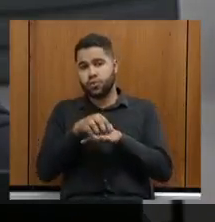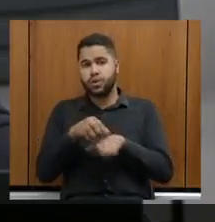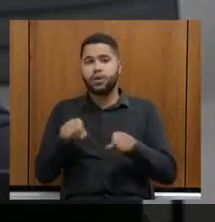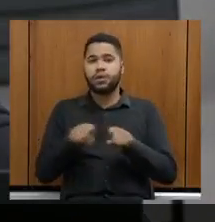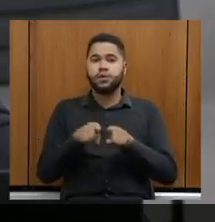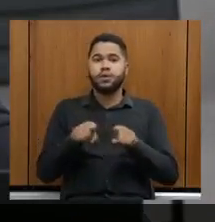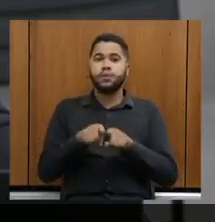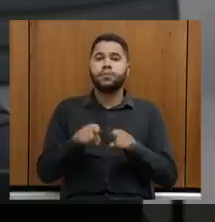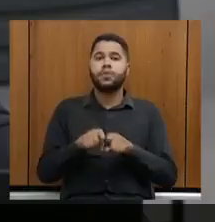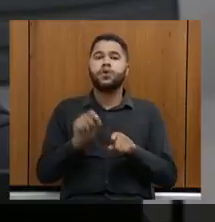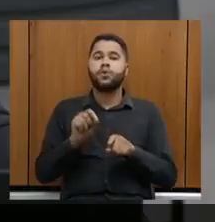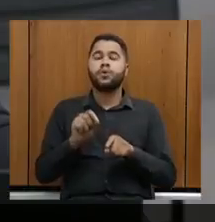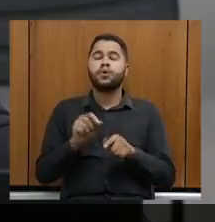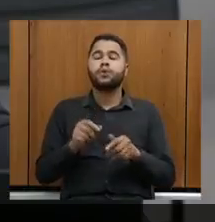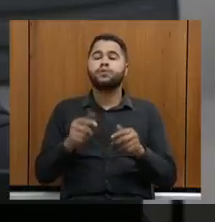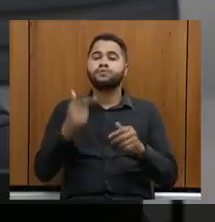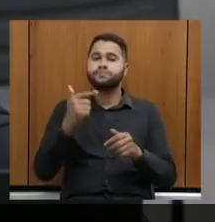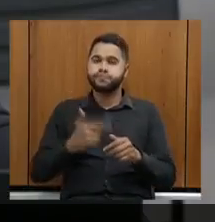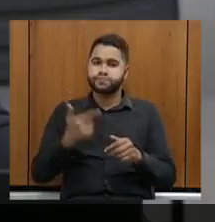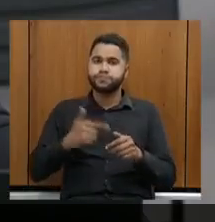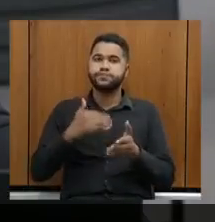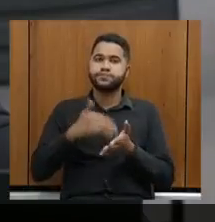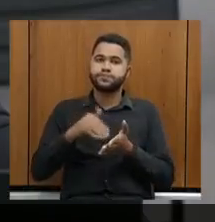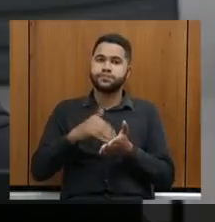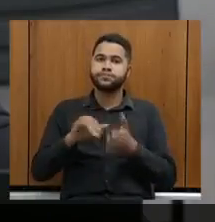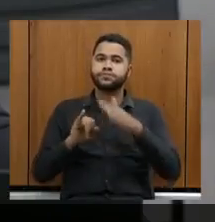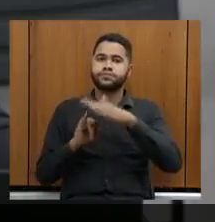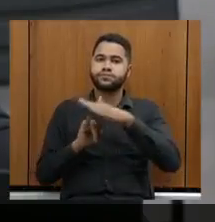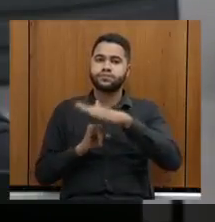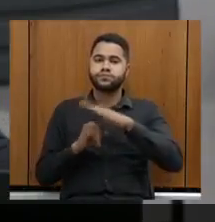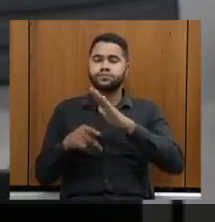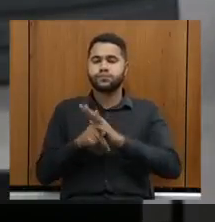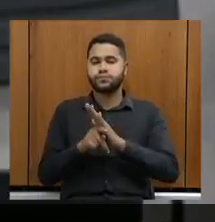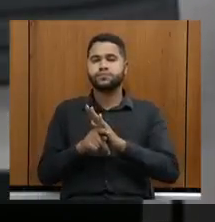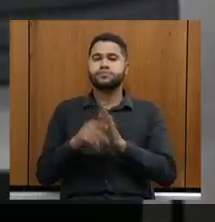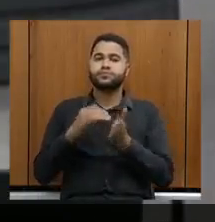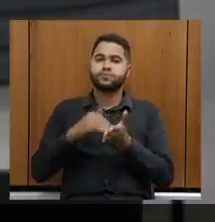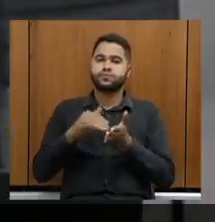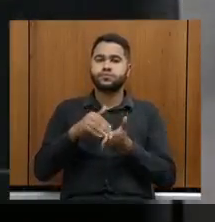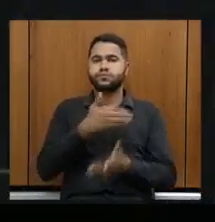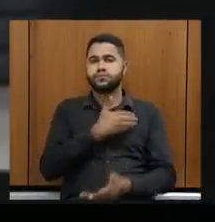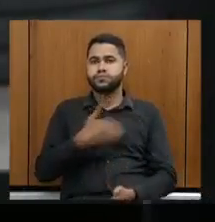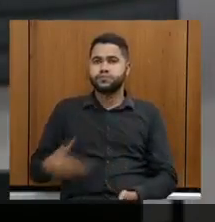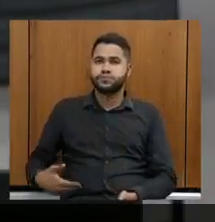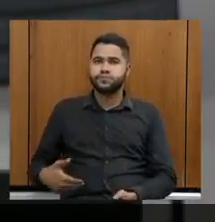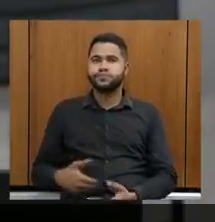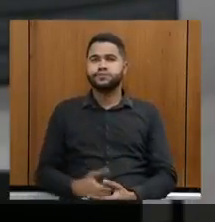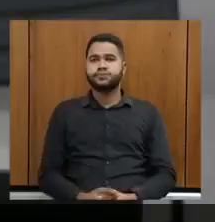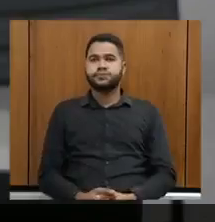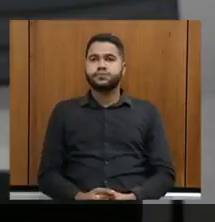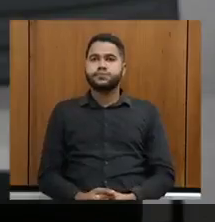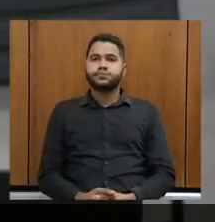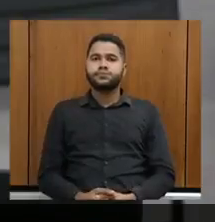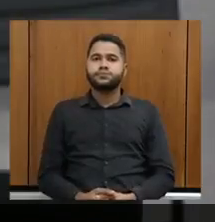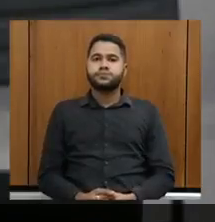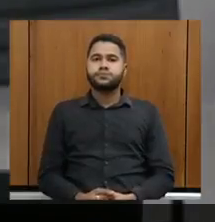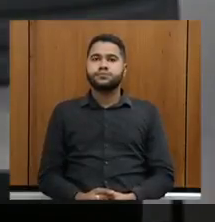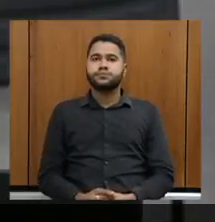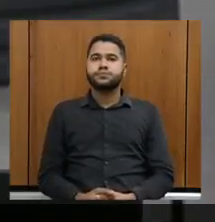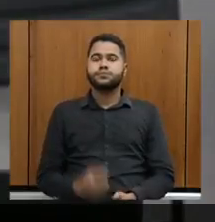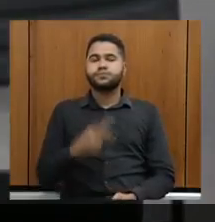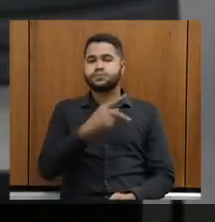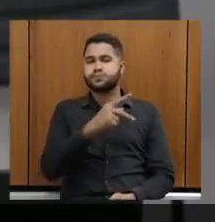subsecretário, subsecretaria de Articulação Institucional da Secretaria do Estado de Governo. A